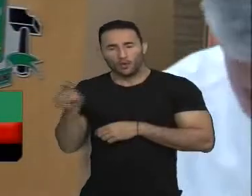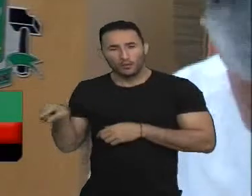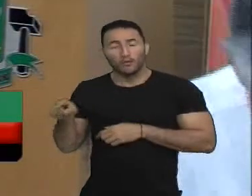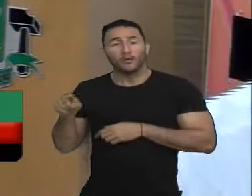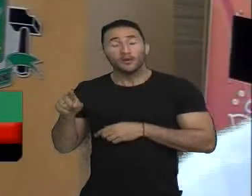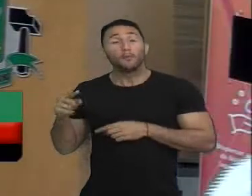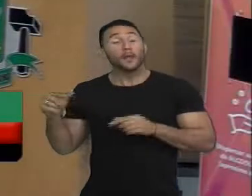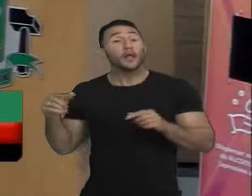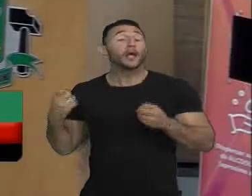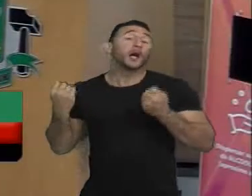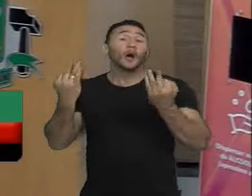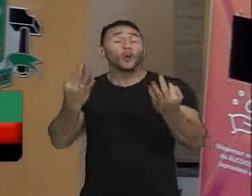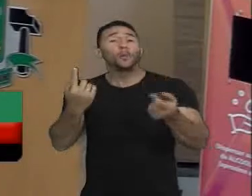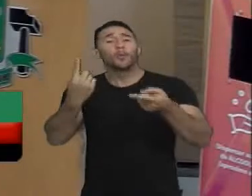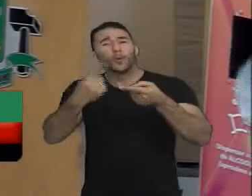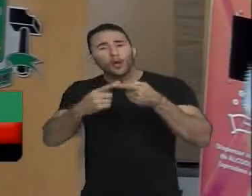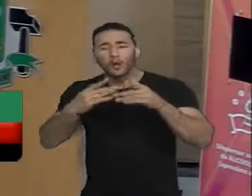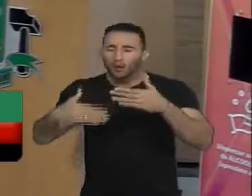pelo veto.